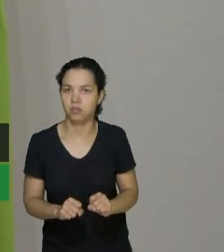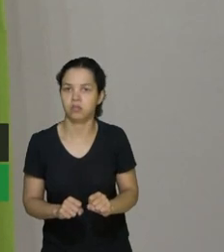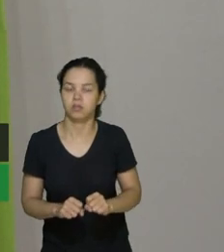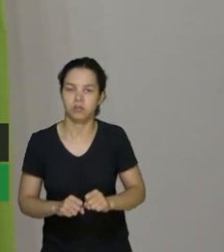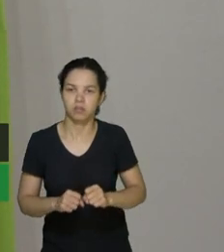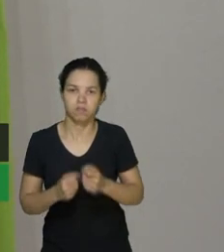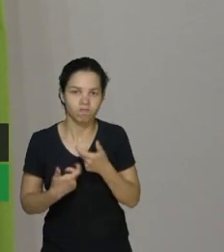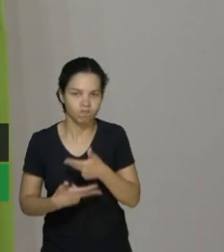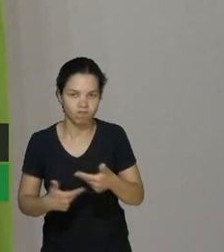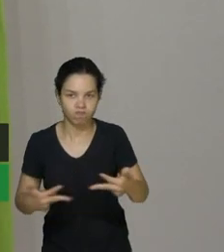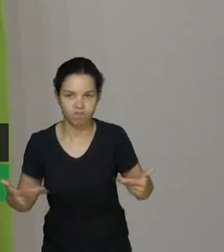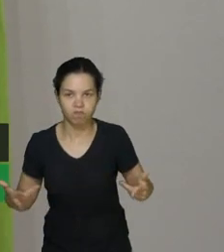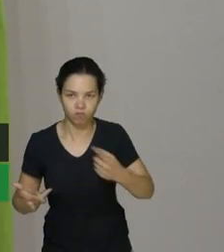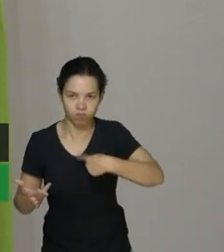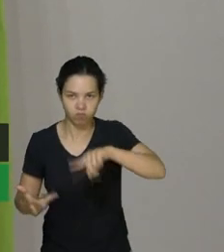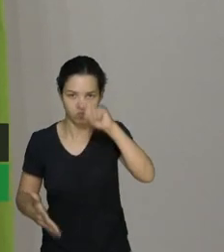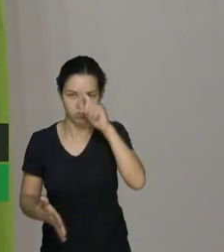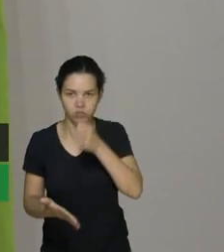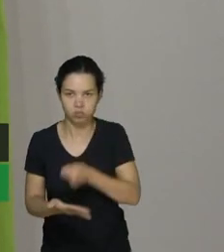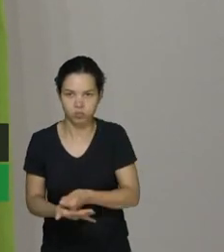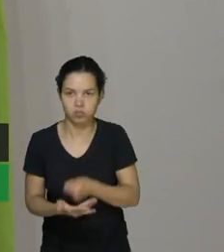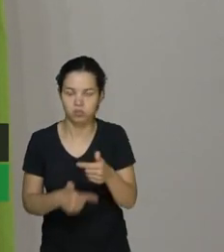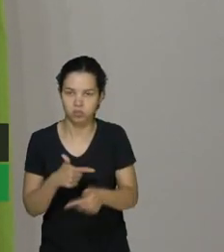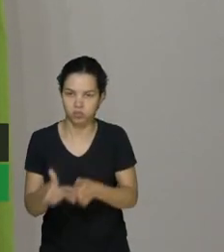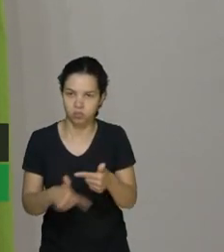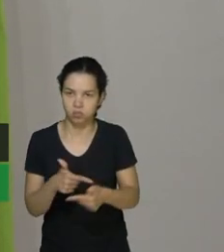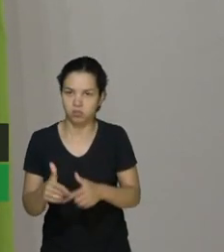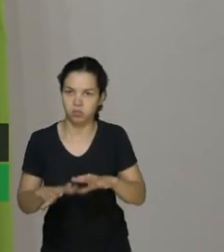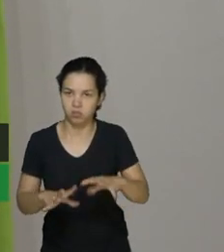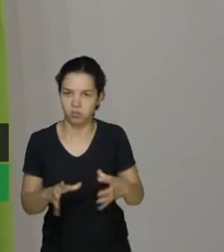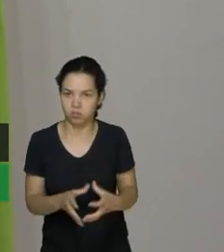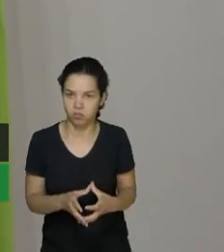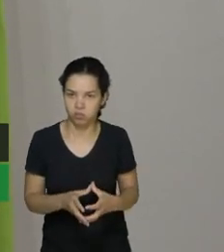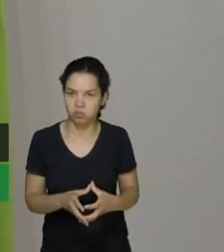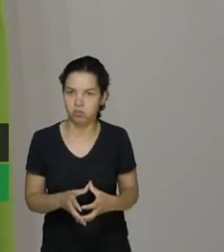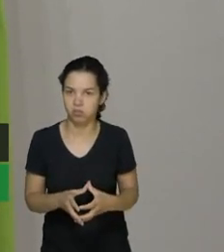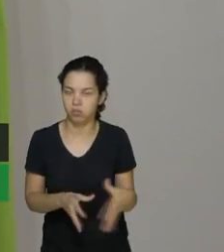decide trabalhar em grupo, quando a gente decide esquecer as nossas